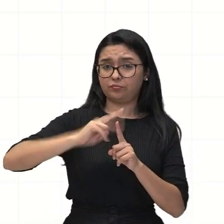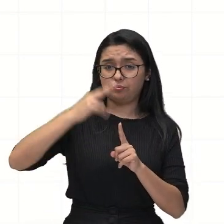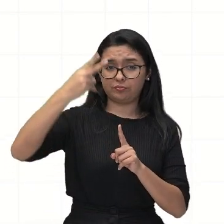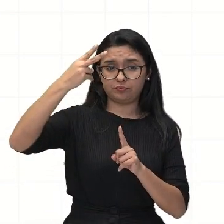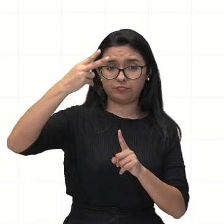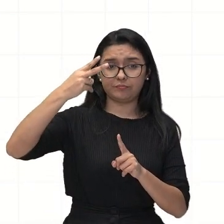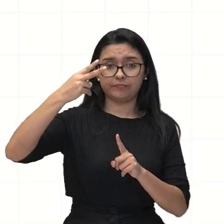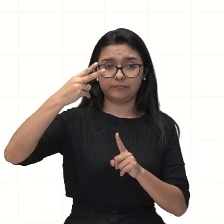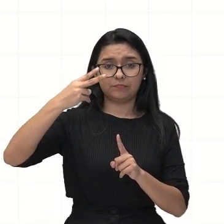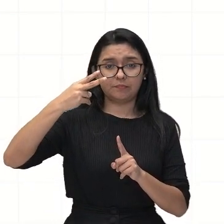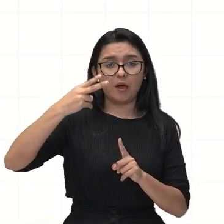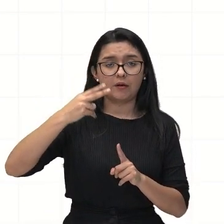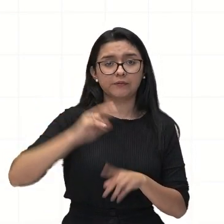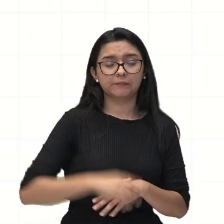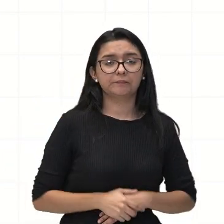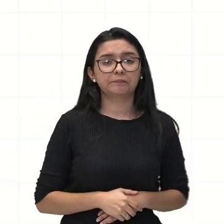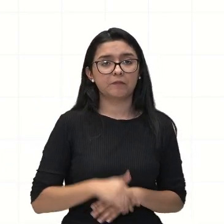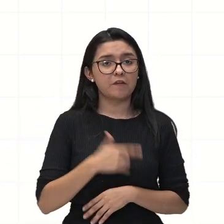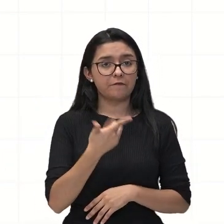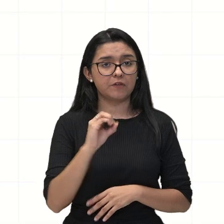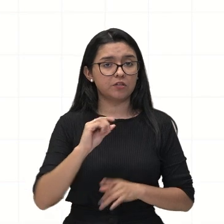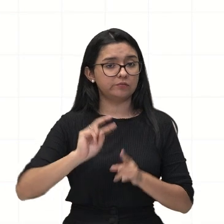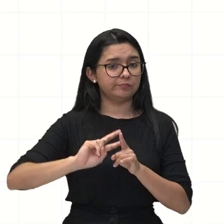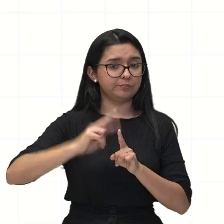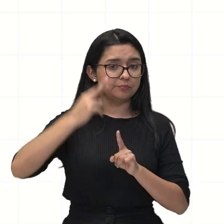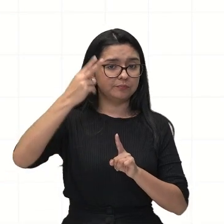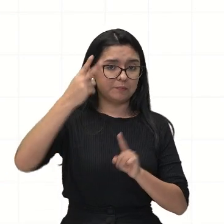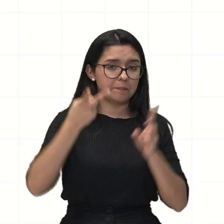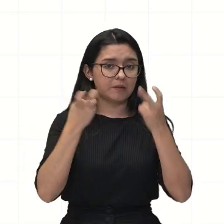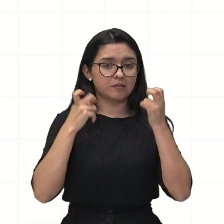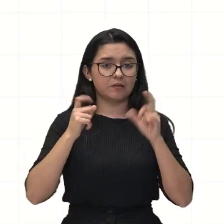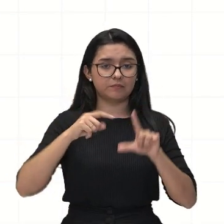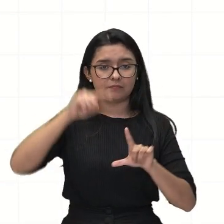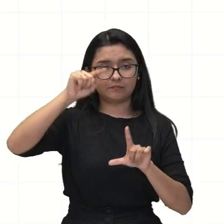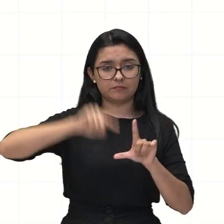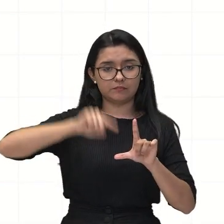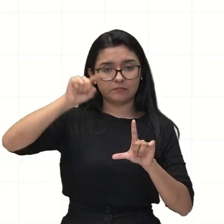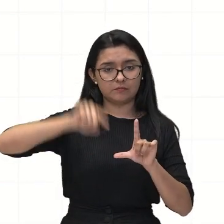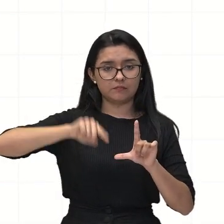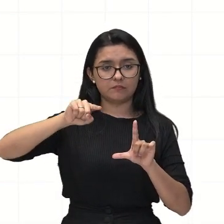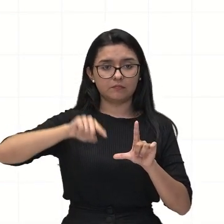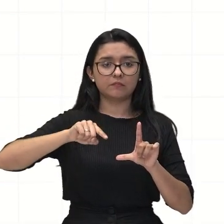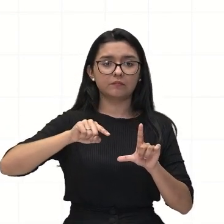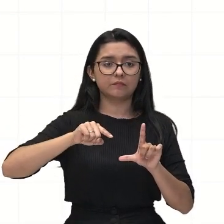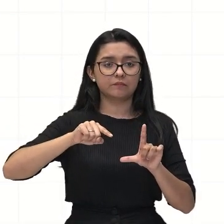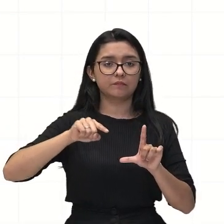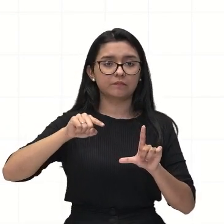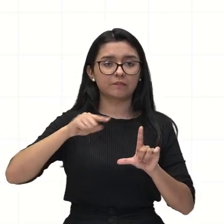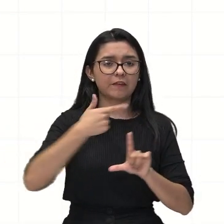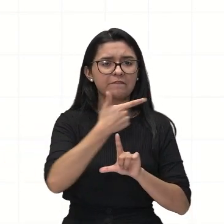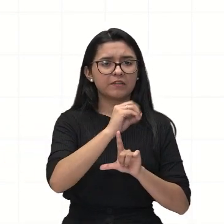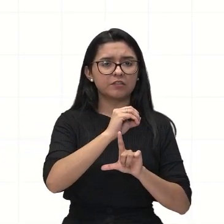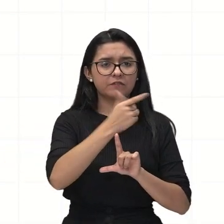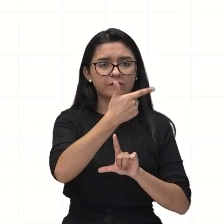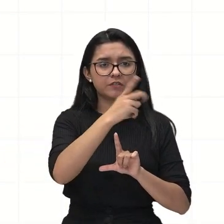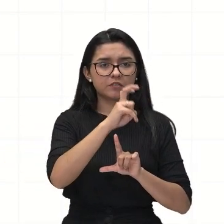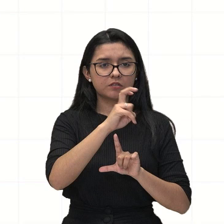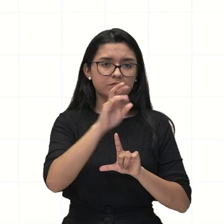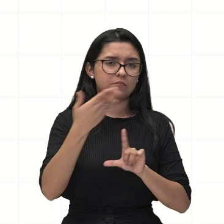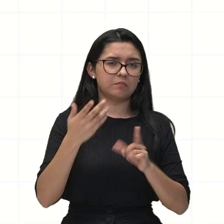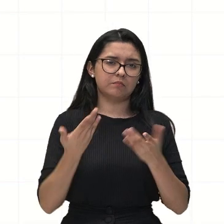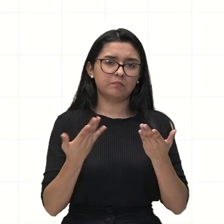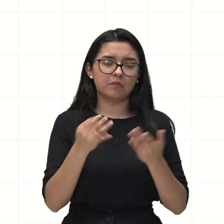de 20, né? Era um pouco maior. A gente observa aqui, ó, que está justamente entre o 20 e o 25. Então, estima-se que poderia ter o quê?